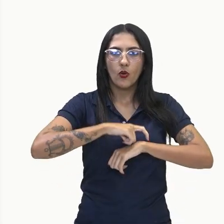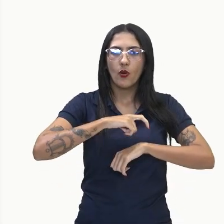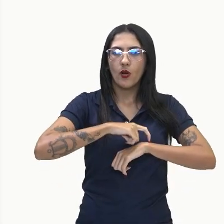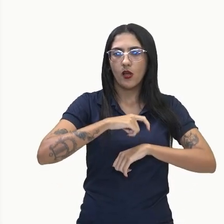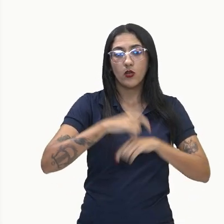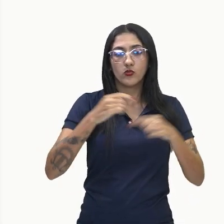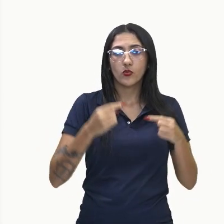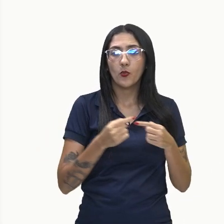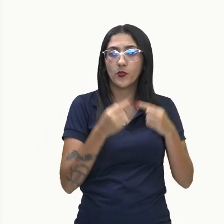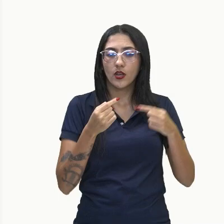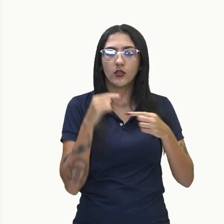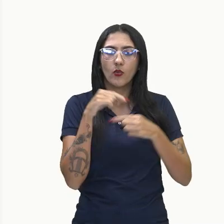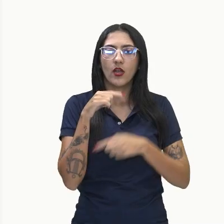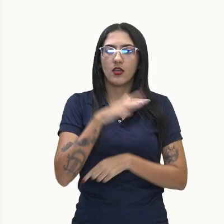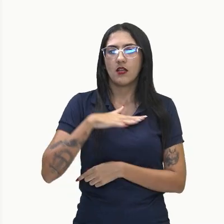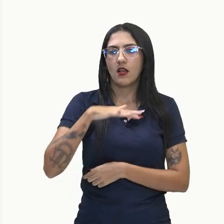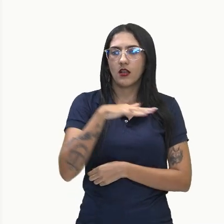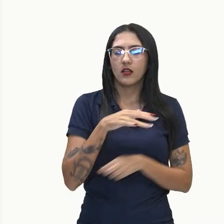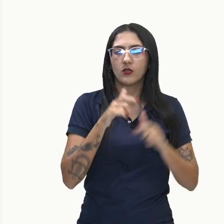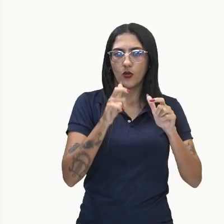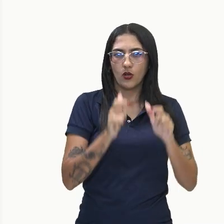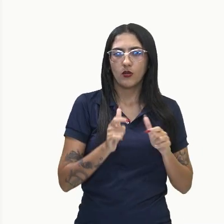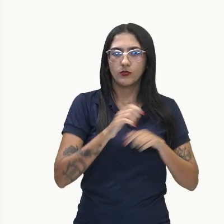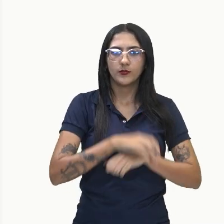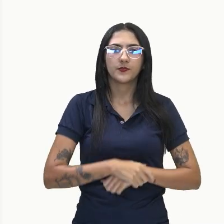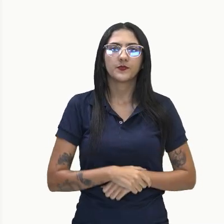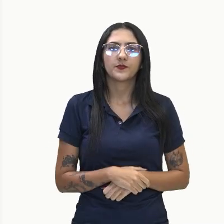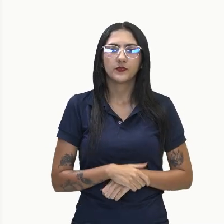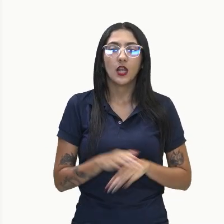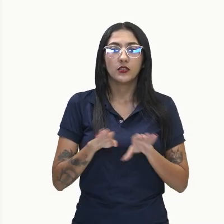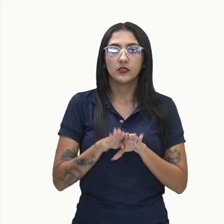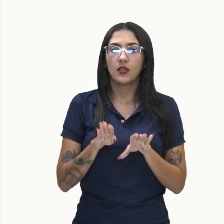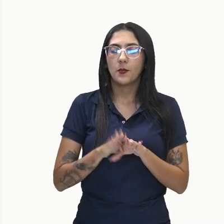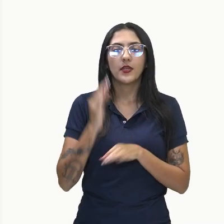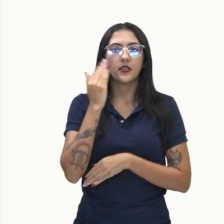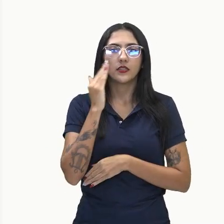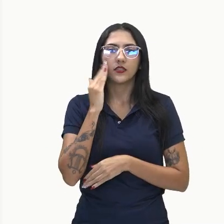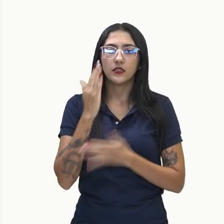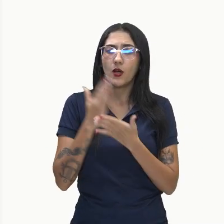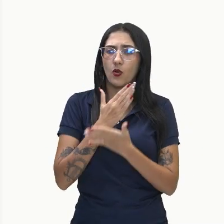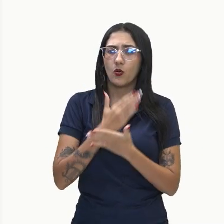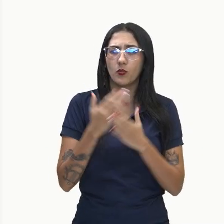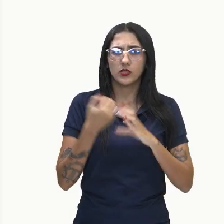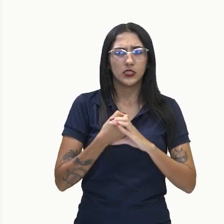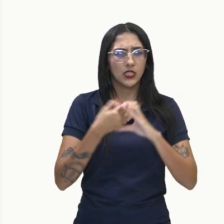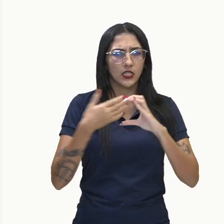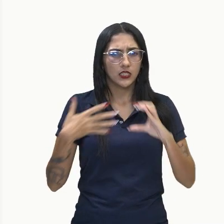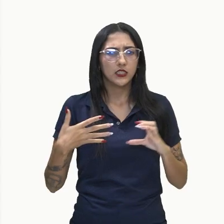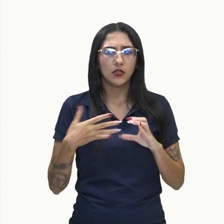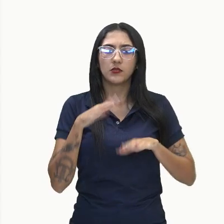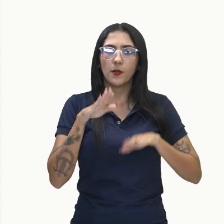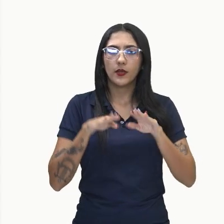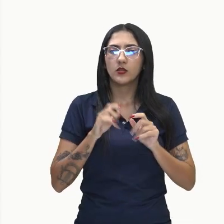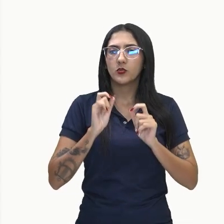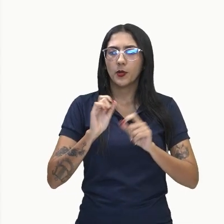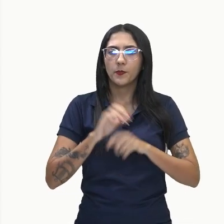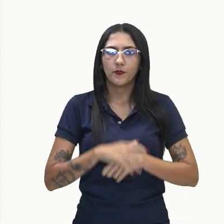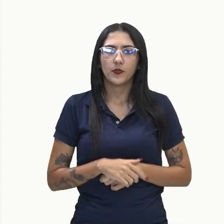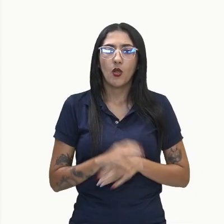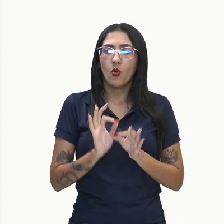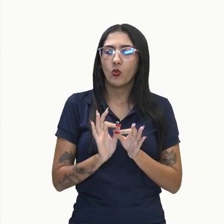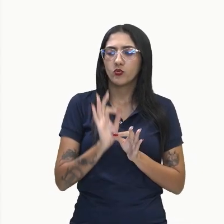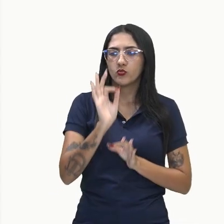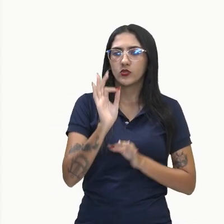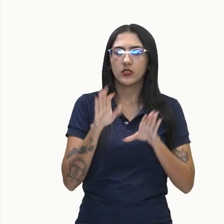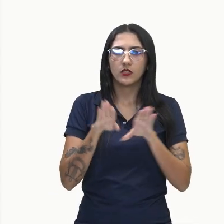aquela região, com aquela localidade. Considerando aqui as diferenças longitudinais e também o